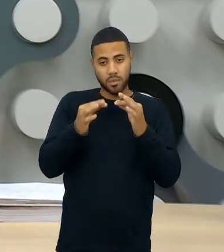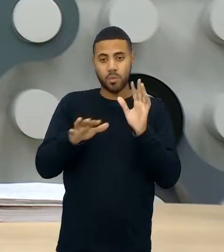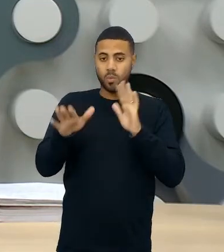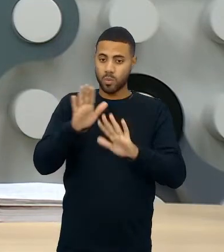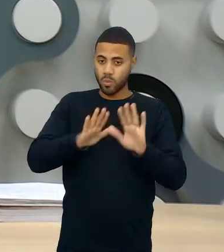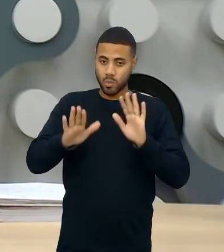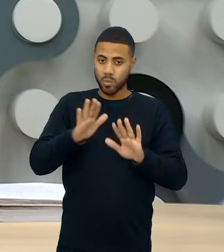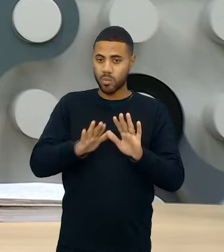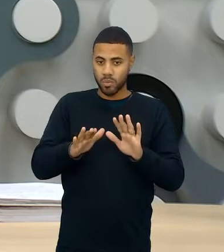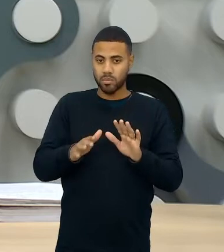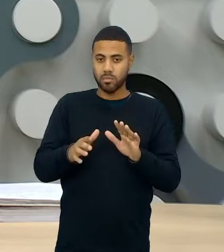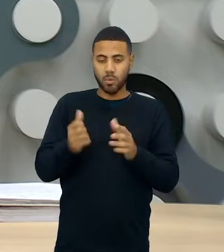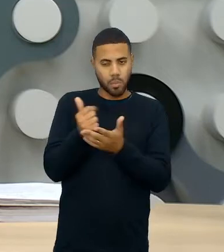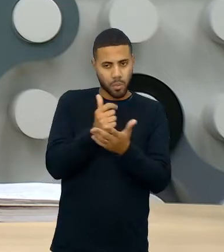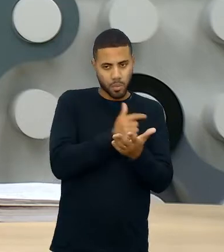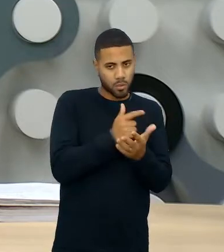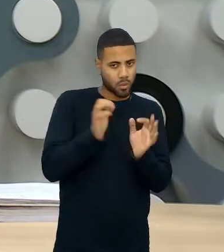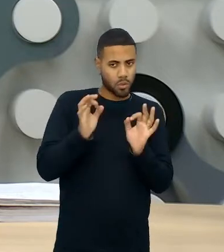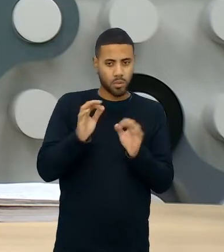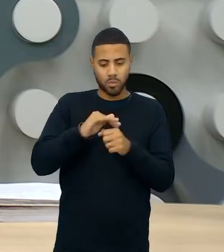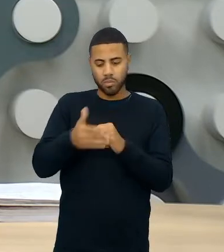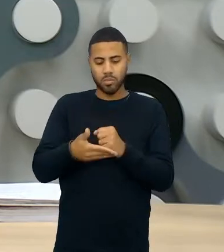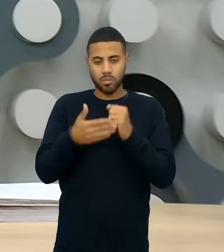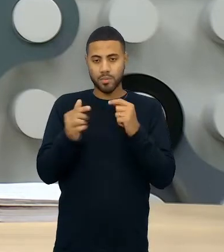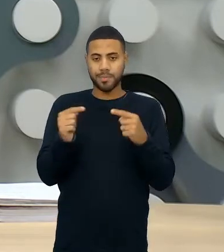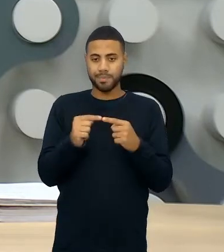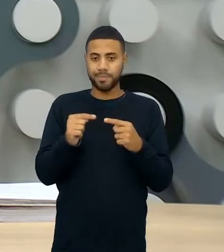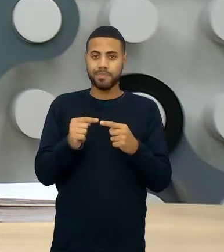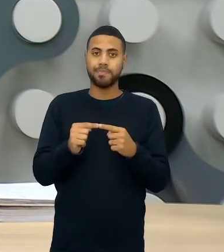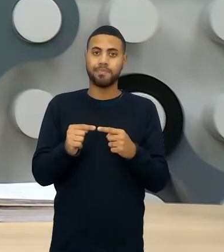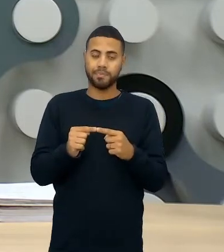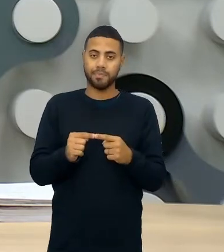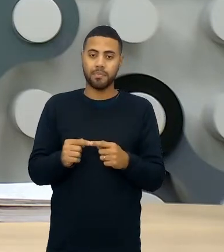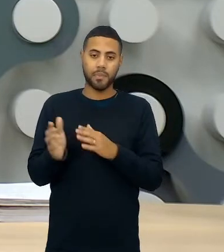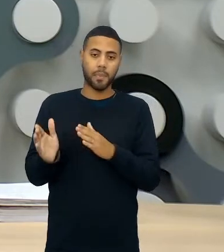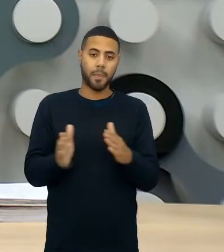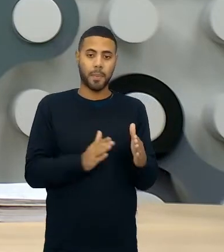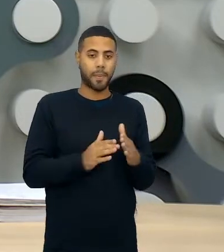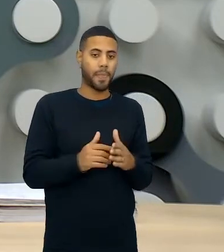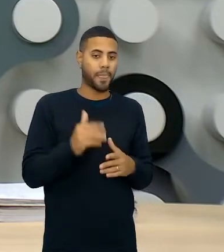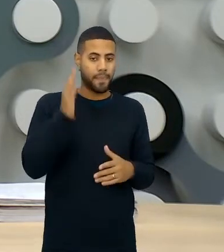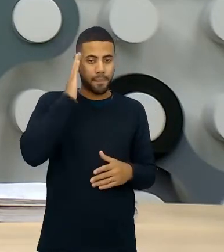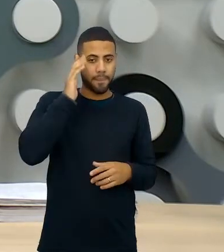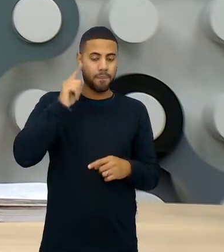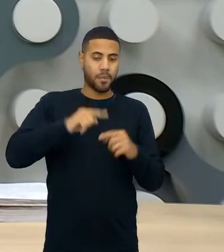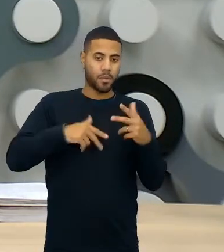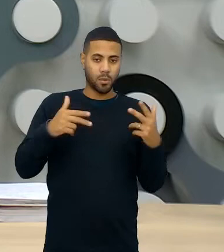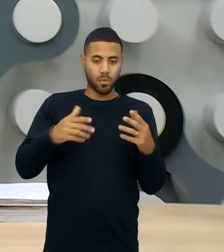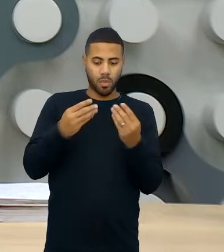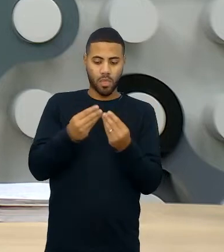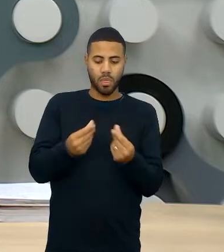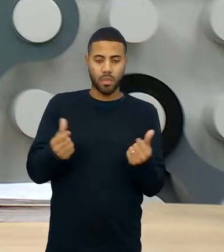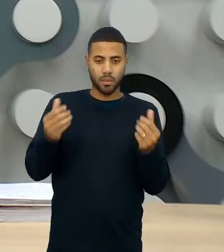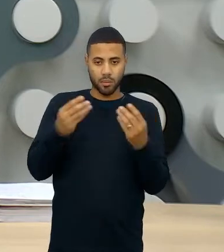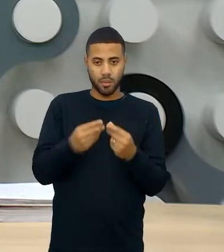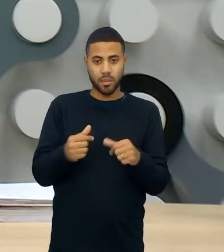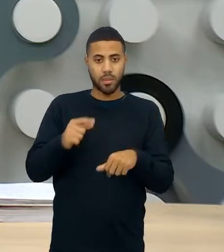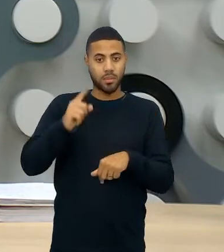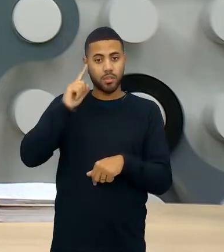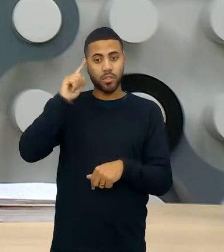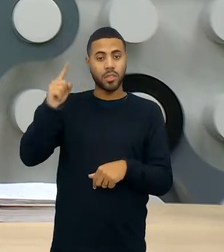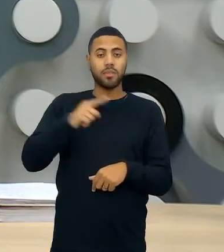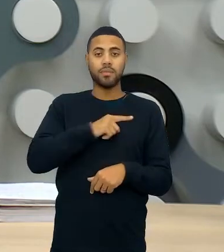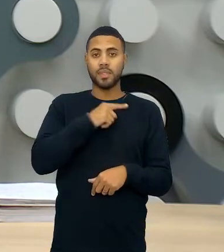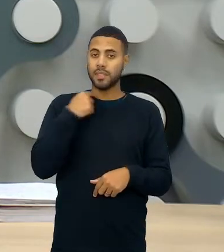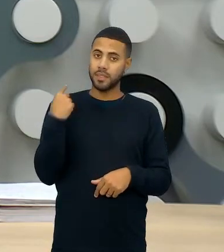a esse processo, ok? Observar, por exemplo, se é um produto perecível, a data de